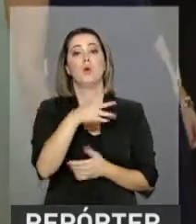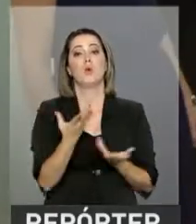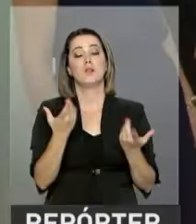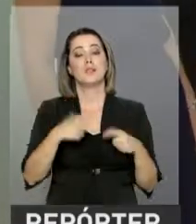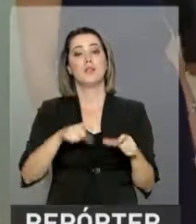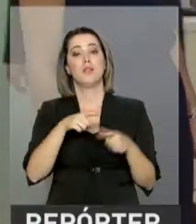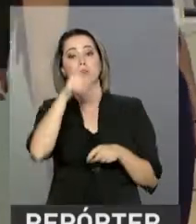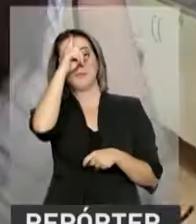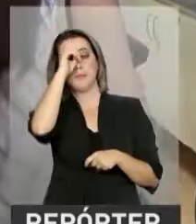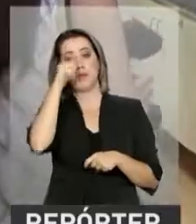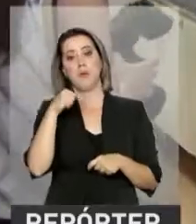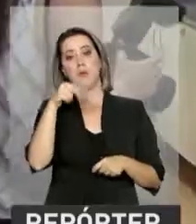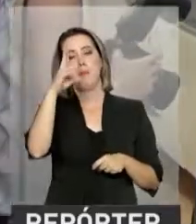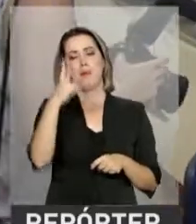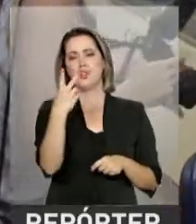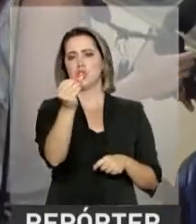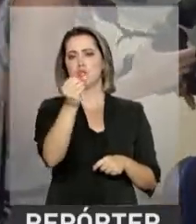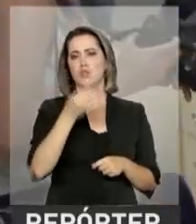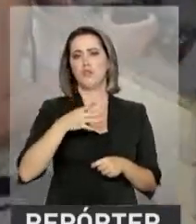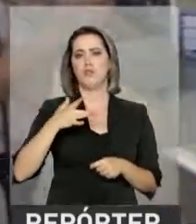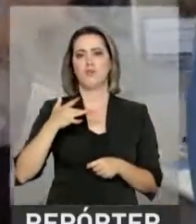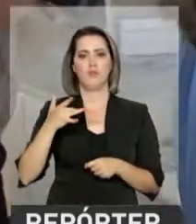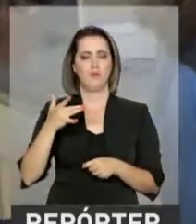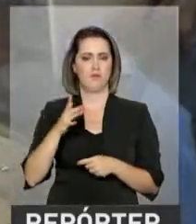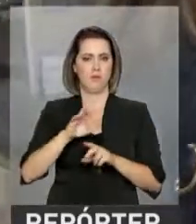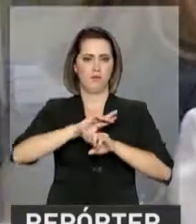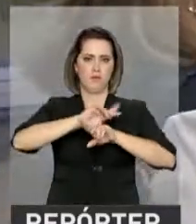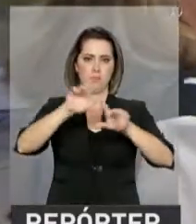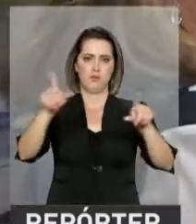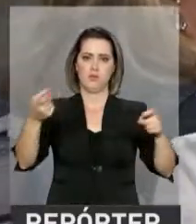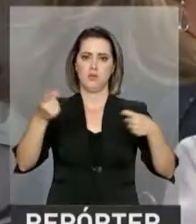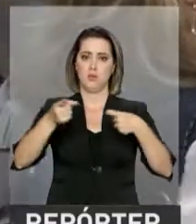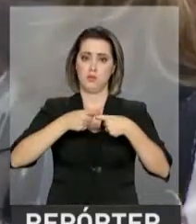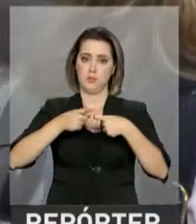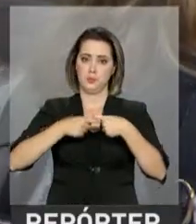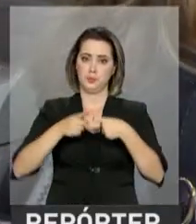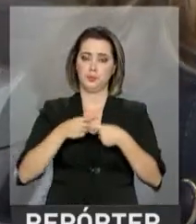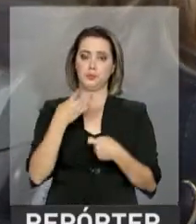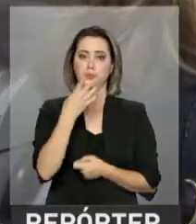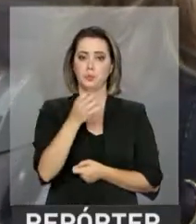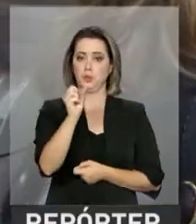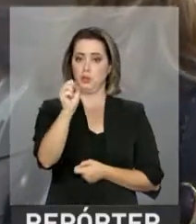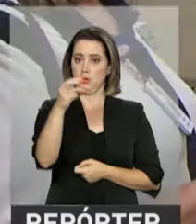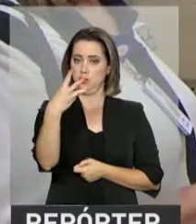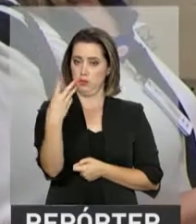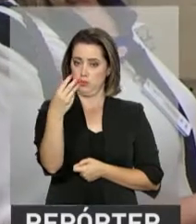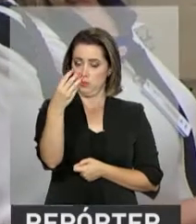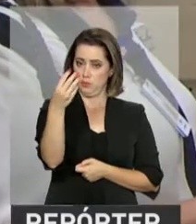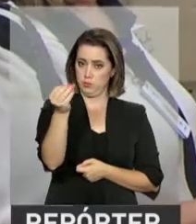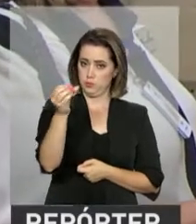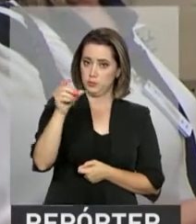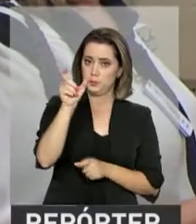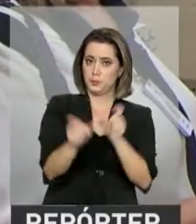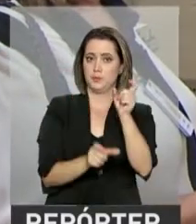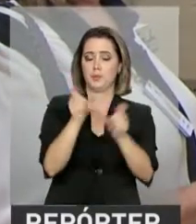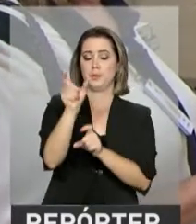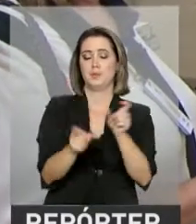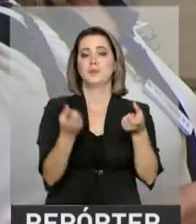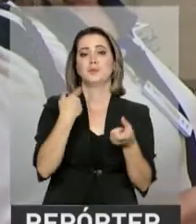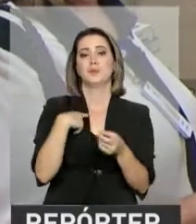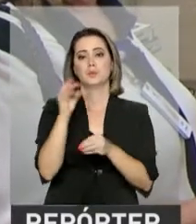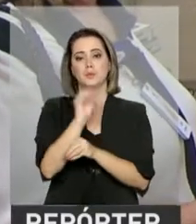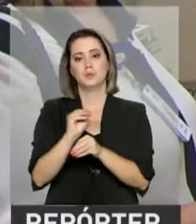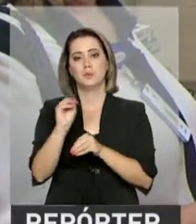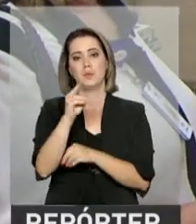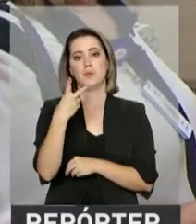especialidades médicas cem 2016 8 mil e trezentos pacientes foram atendidos na unidade em mais de 28